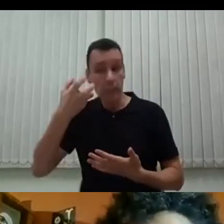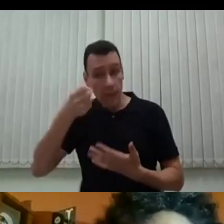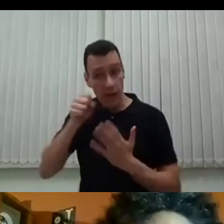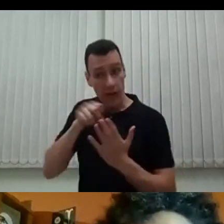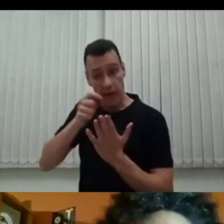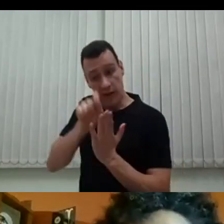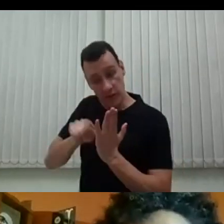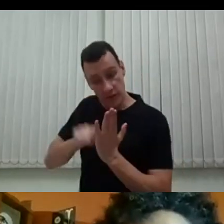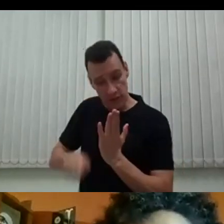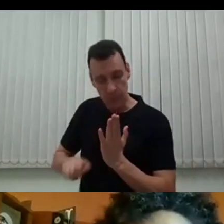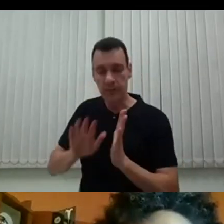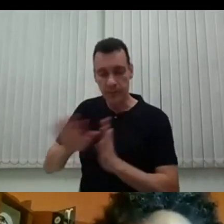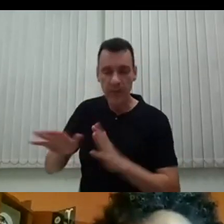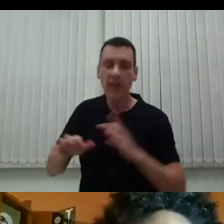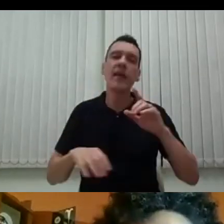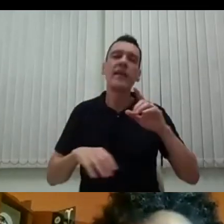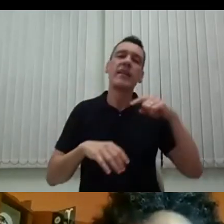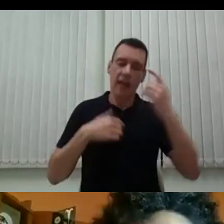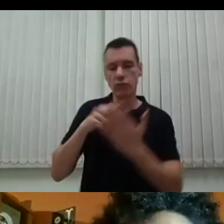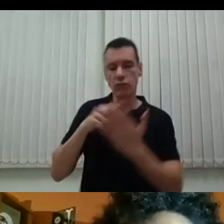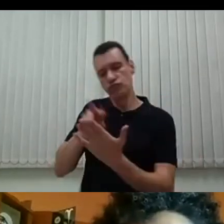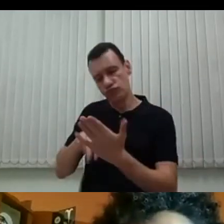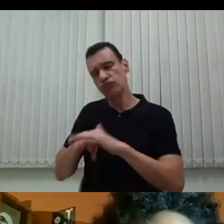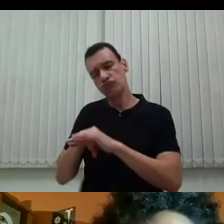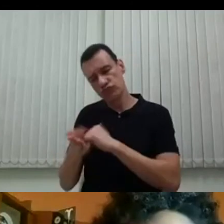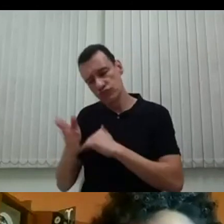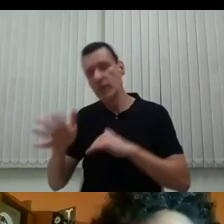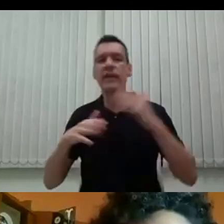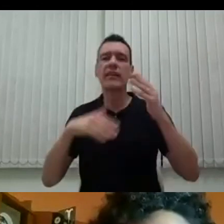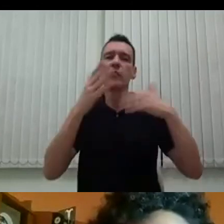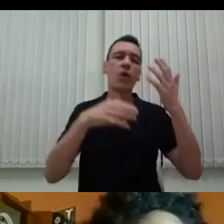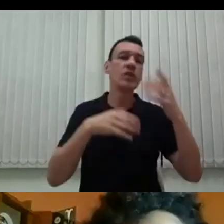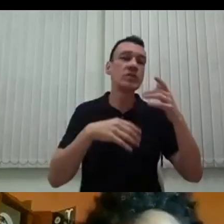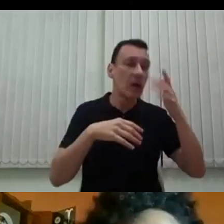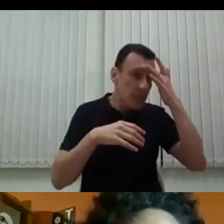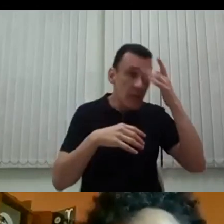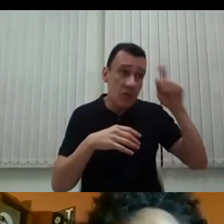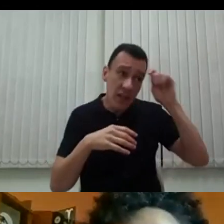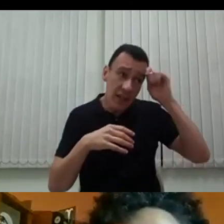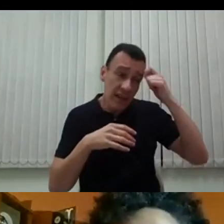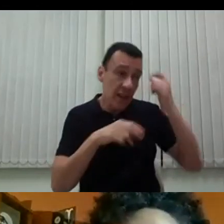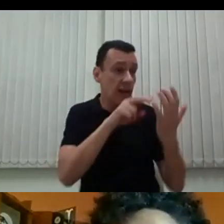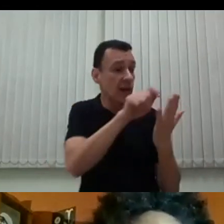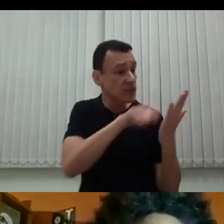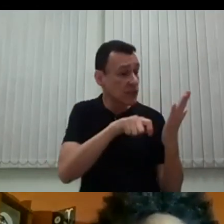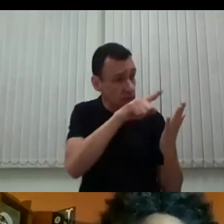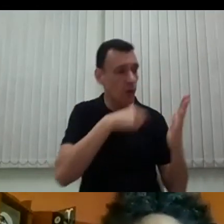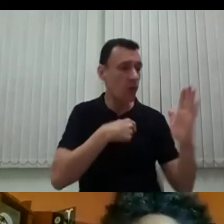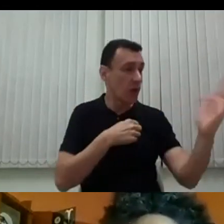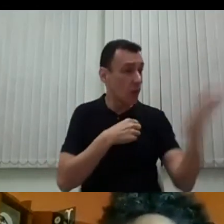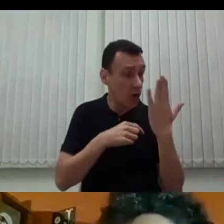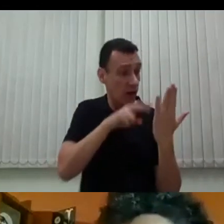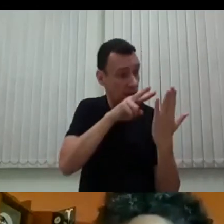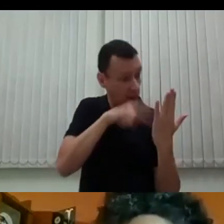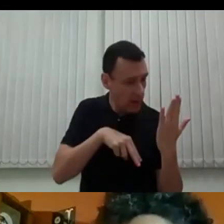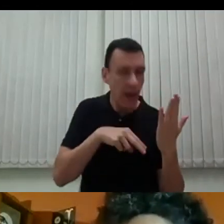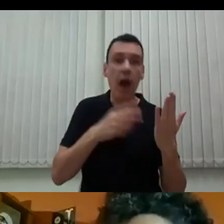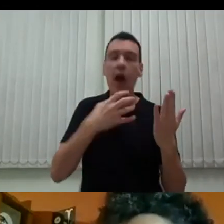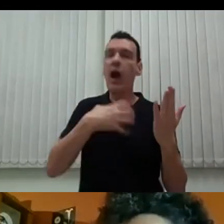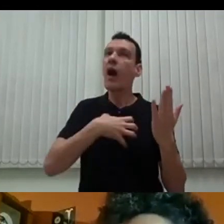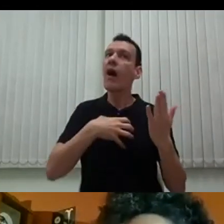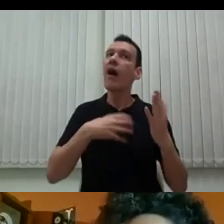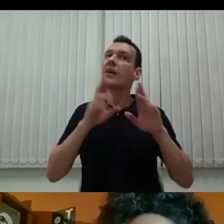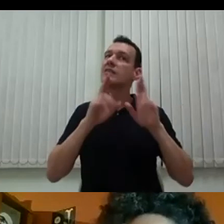diferença muito forte, né? Então, isso é muito importante, porque nós ainda estamos reivindicando a nossa humanidade, né,